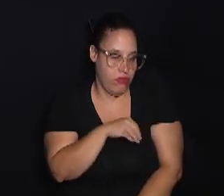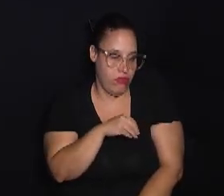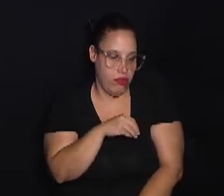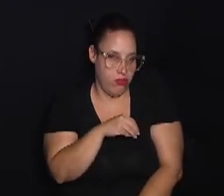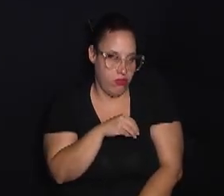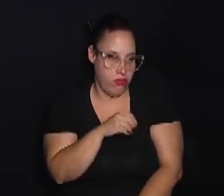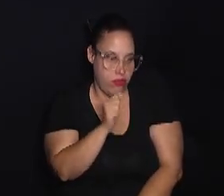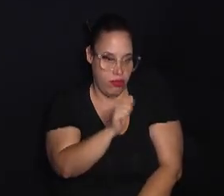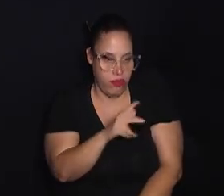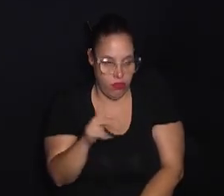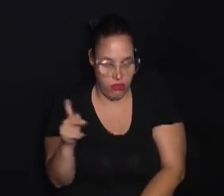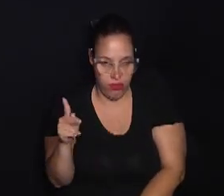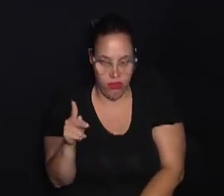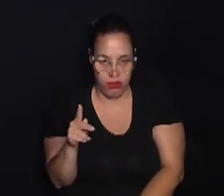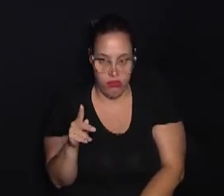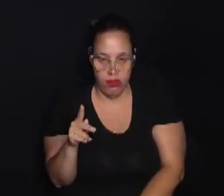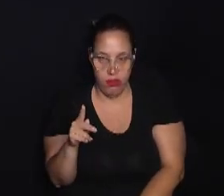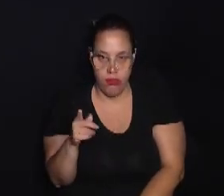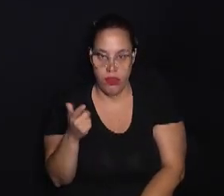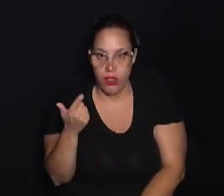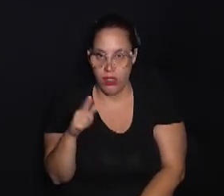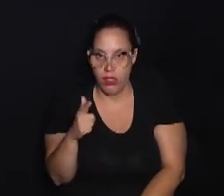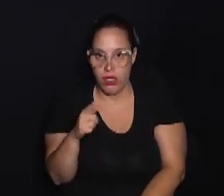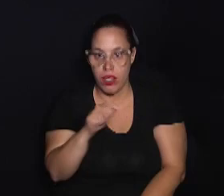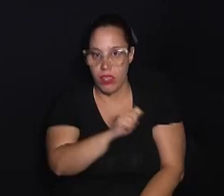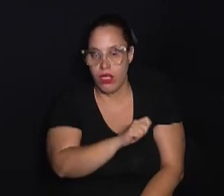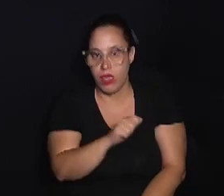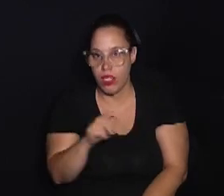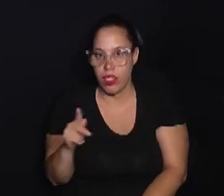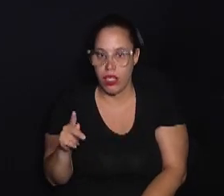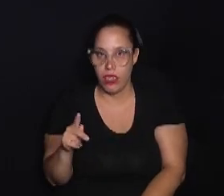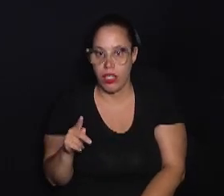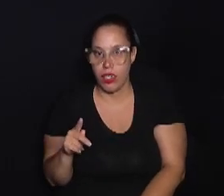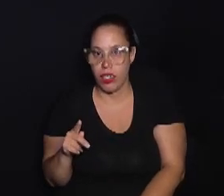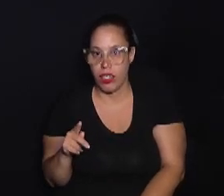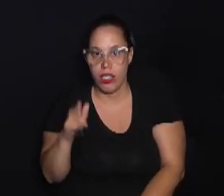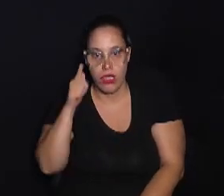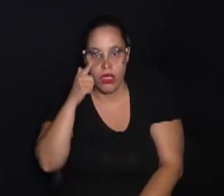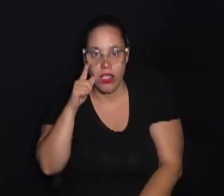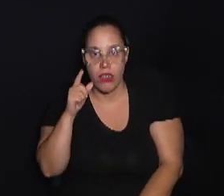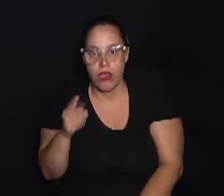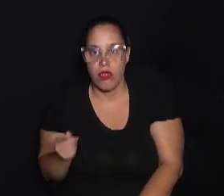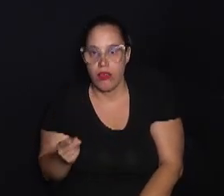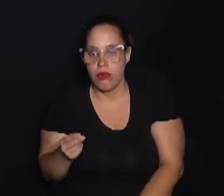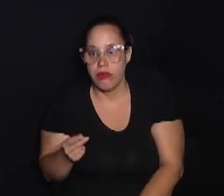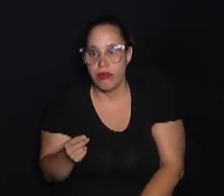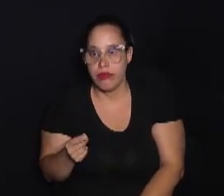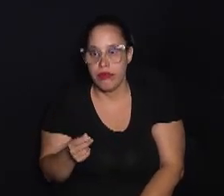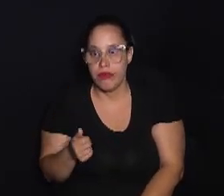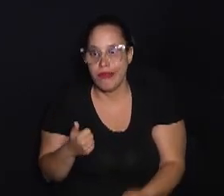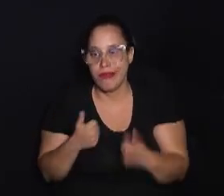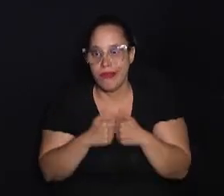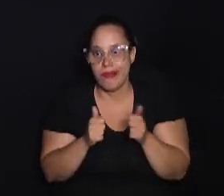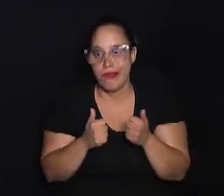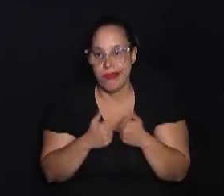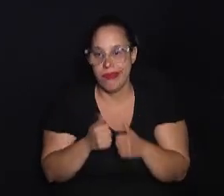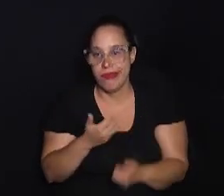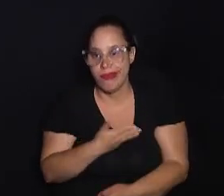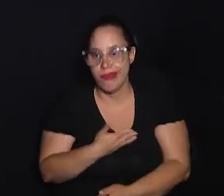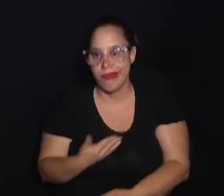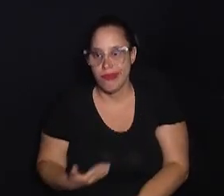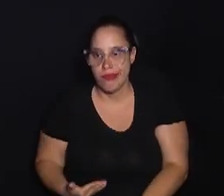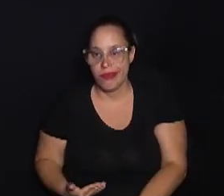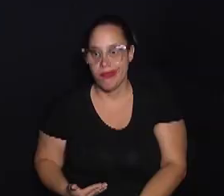sua aposentadoria, e muitos nem têm aposentadoria, nem têm esse benefício, não conseguem garantir o custo do transporte público. O